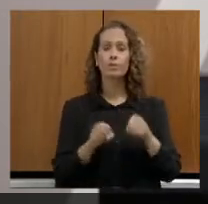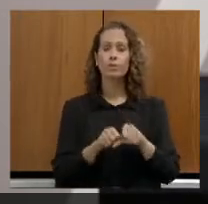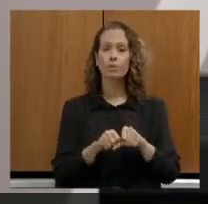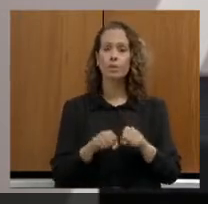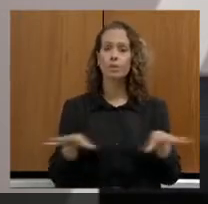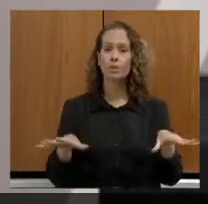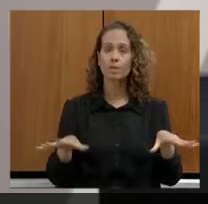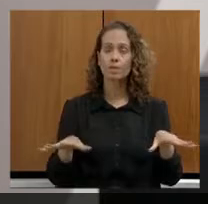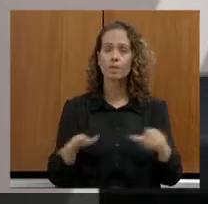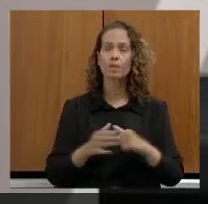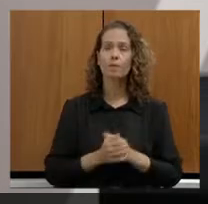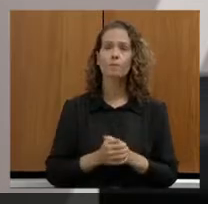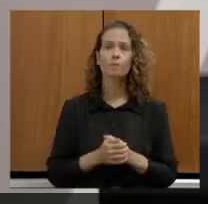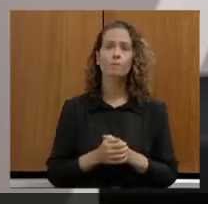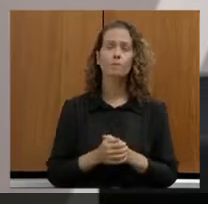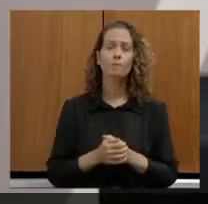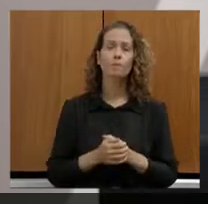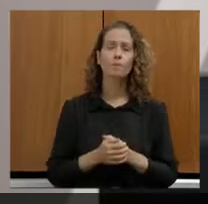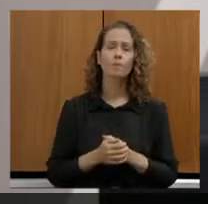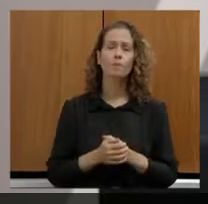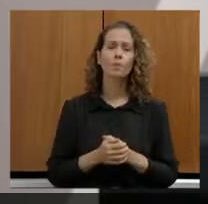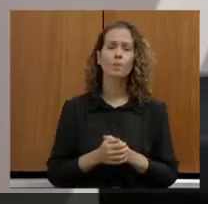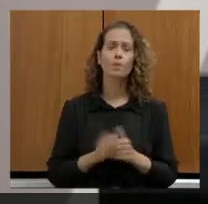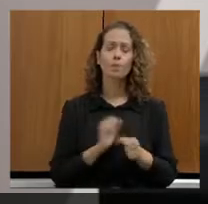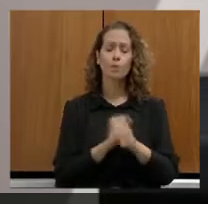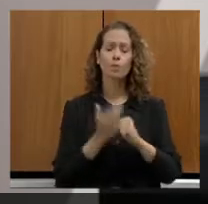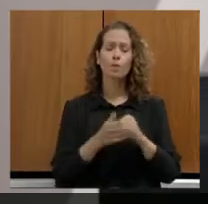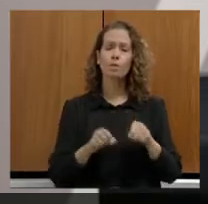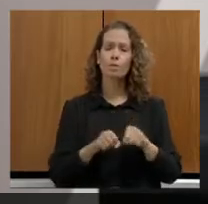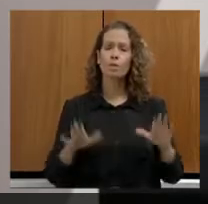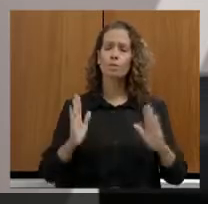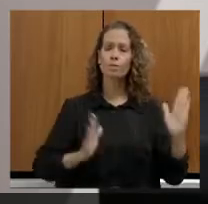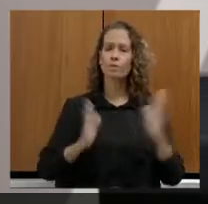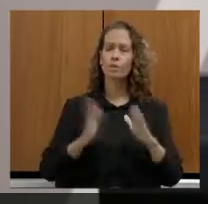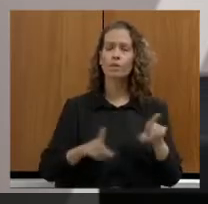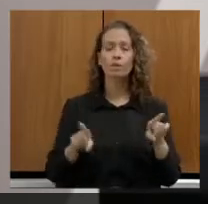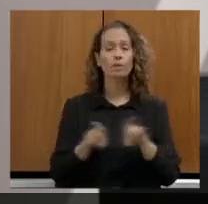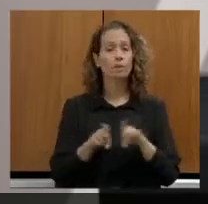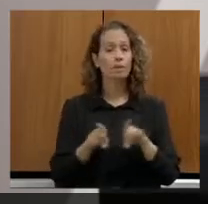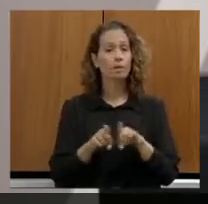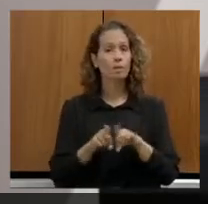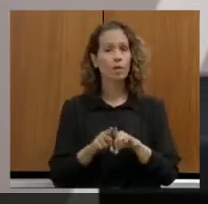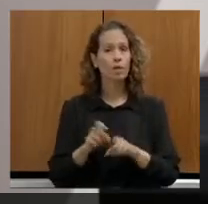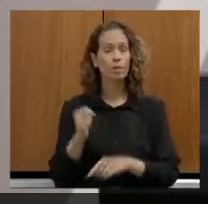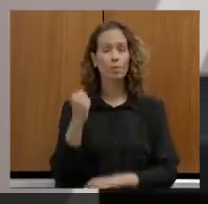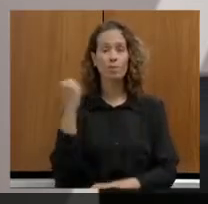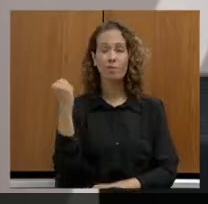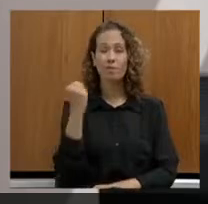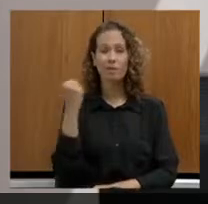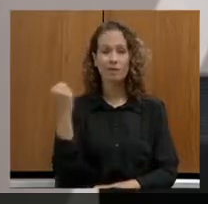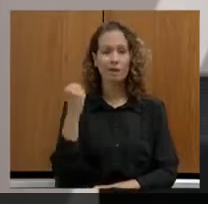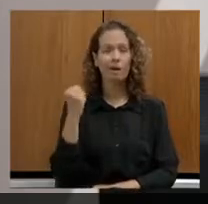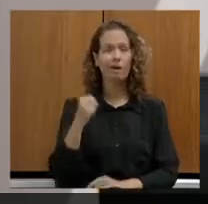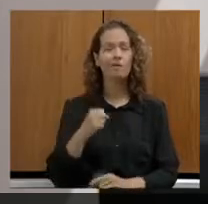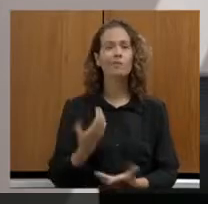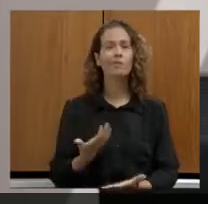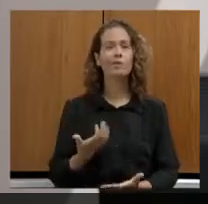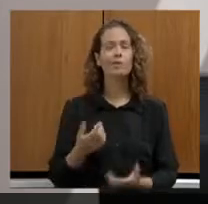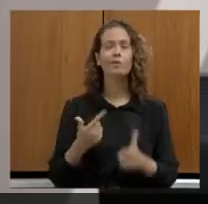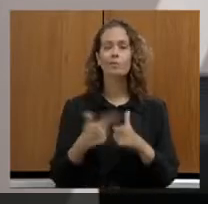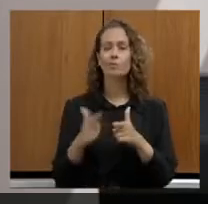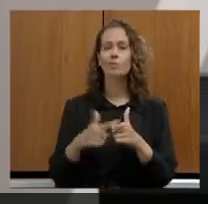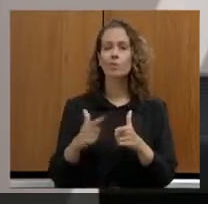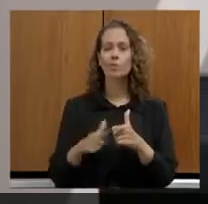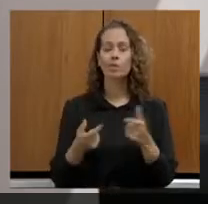é uma pandemia aqui coincidiu também com o momento de grave crise econômica agravada